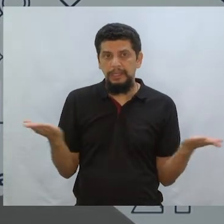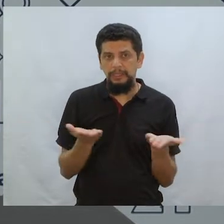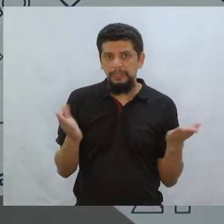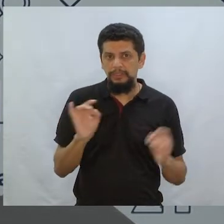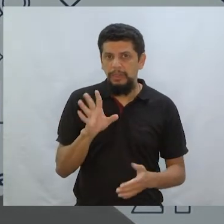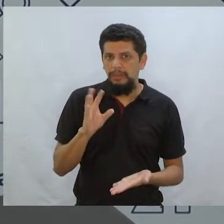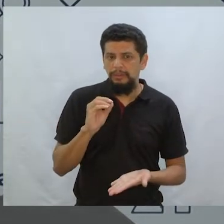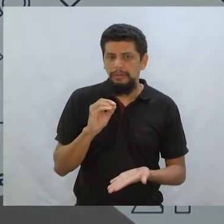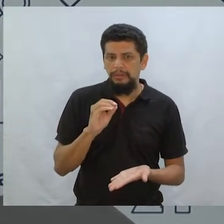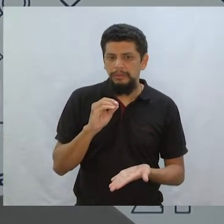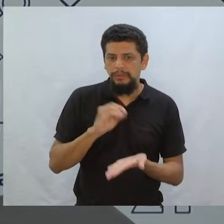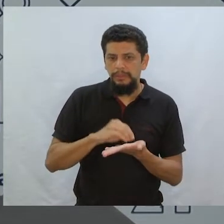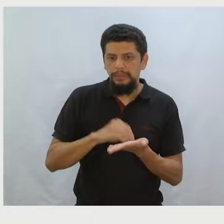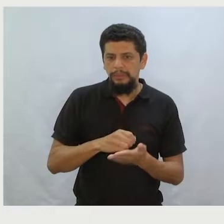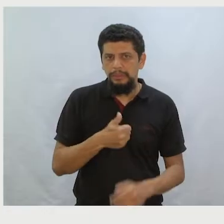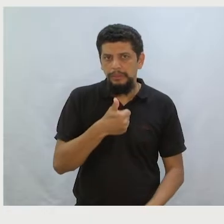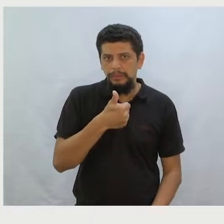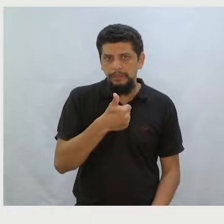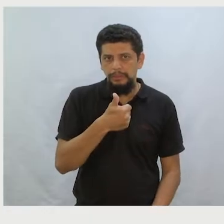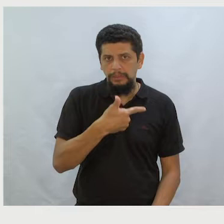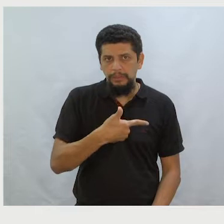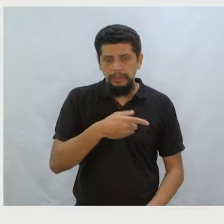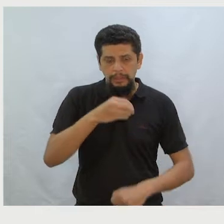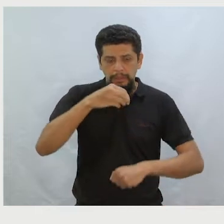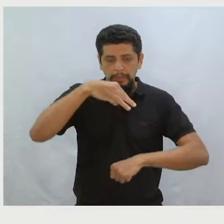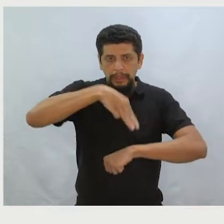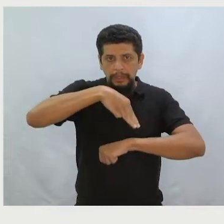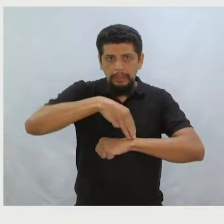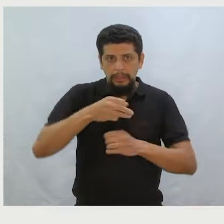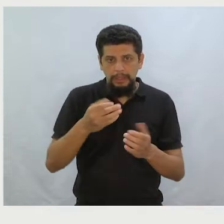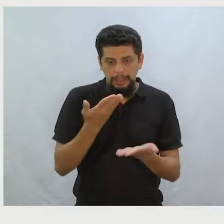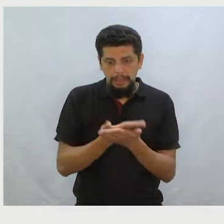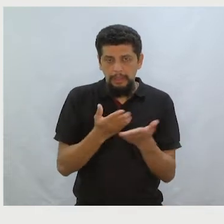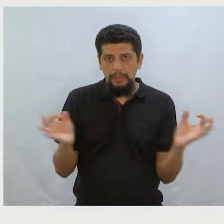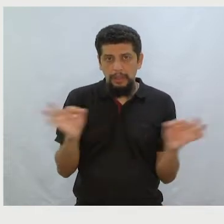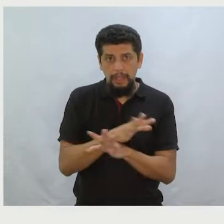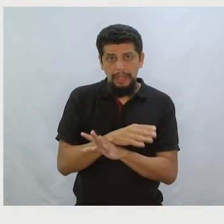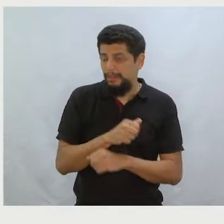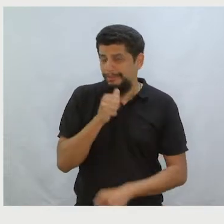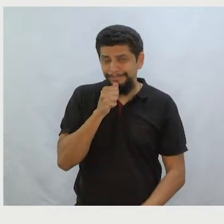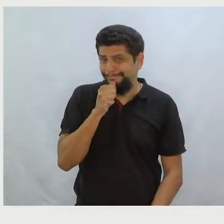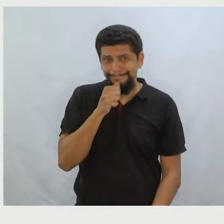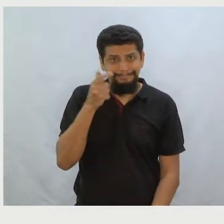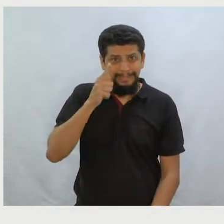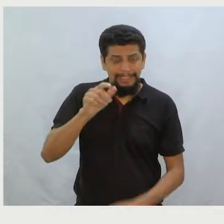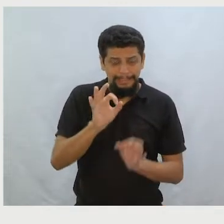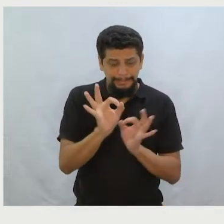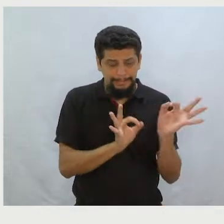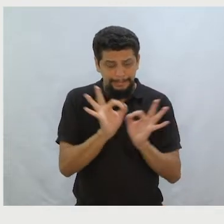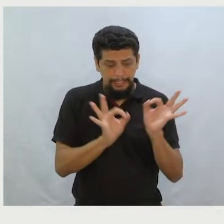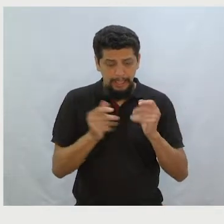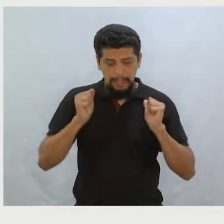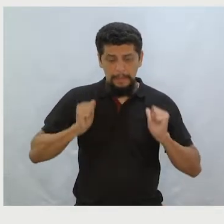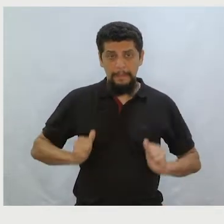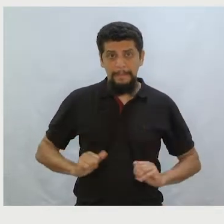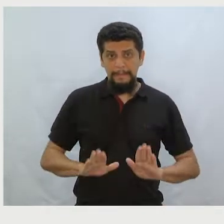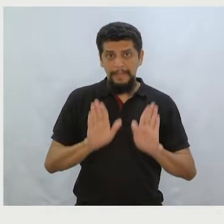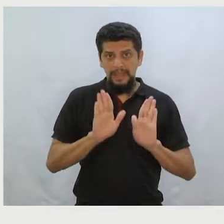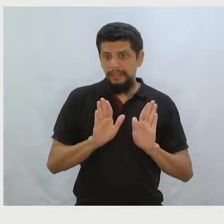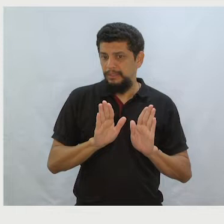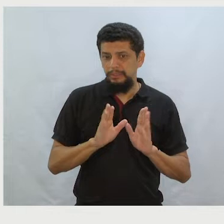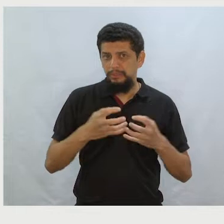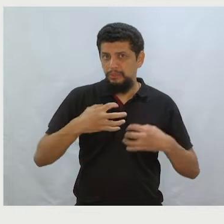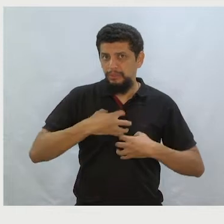agora só faltavam 12 minutos para terminar a aula e em 12 minutos eu não ia conseguir arrumar a mala pelo